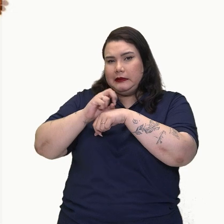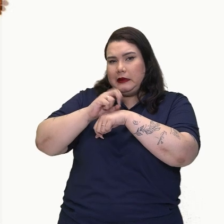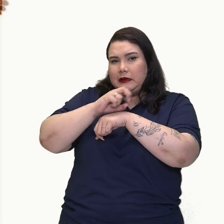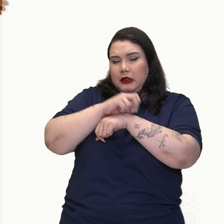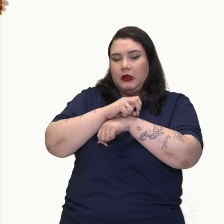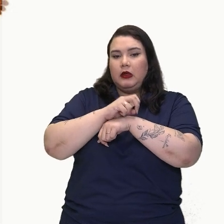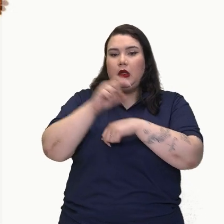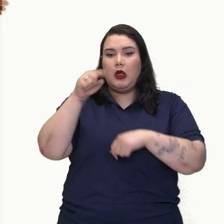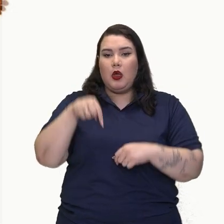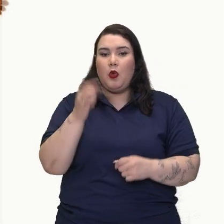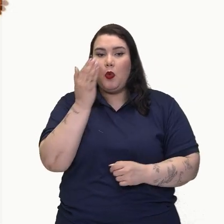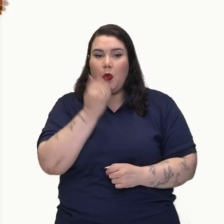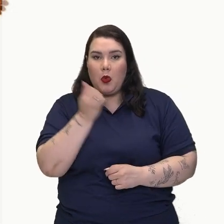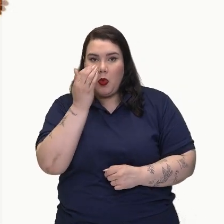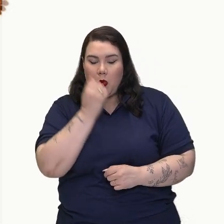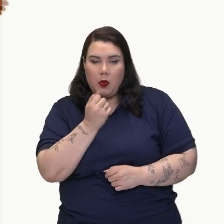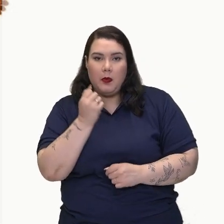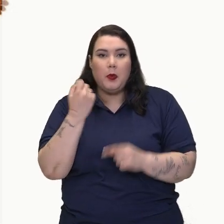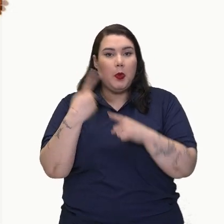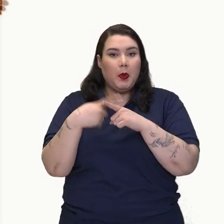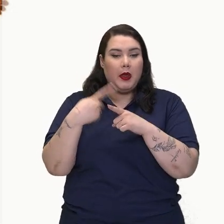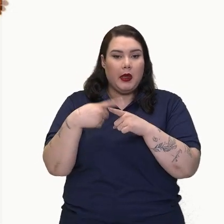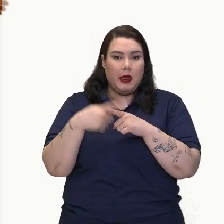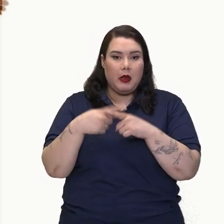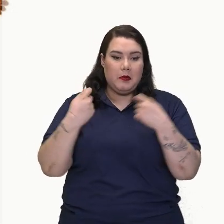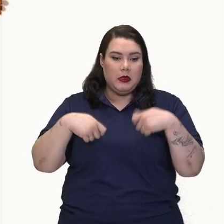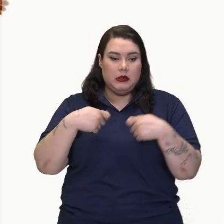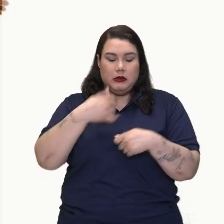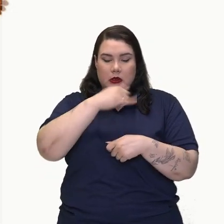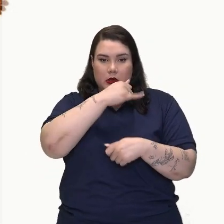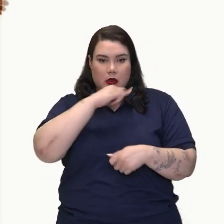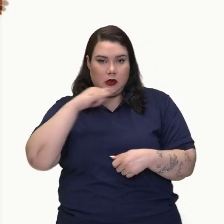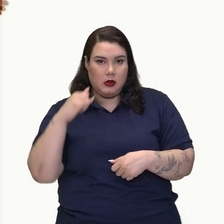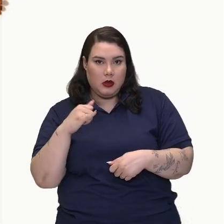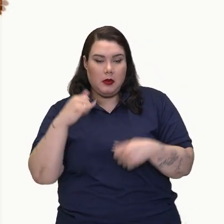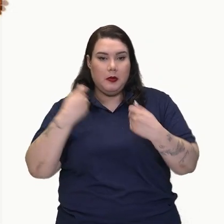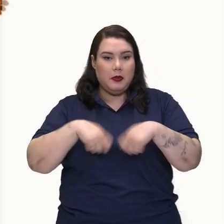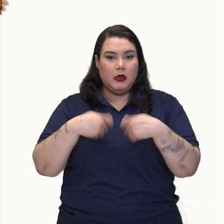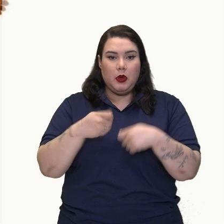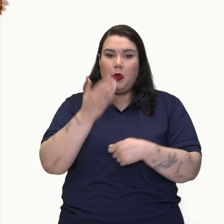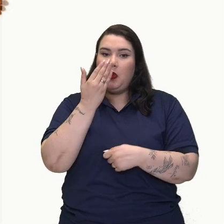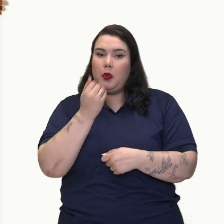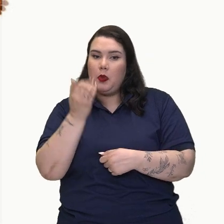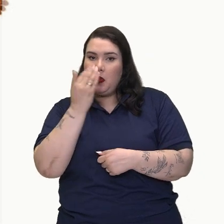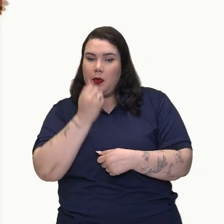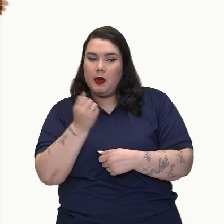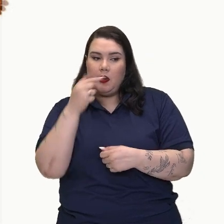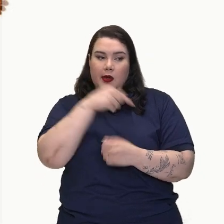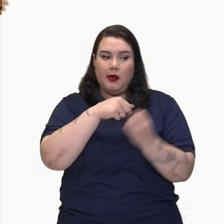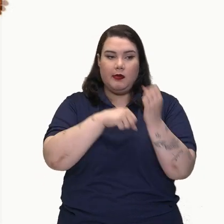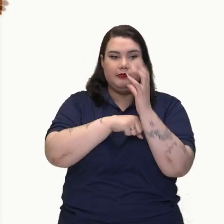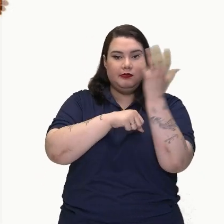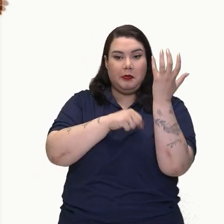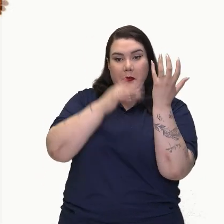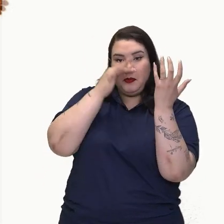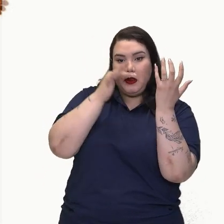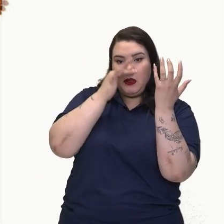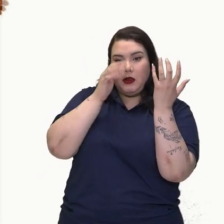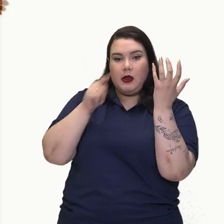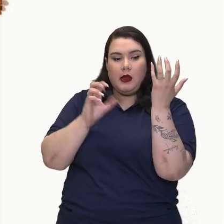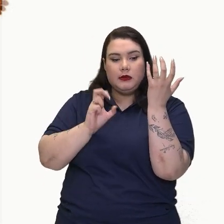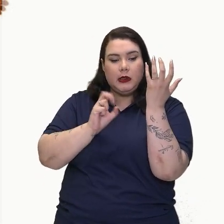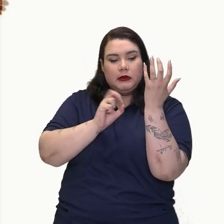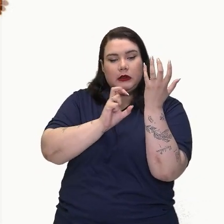Um consumidor. Por quê? Para ele obter a sua energia, ele precisa consumir essa planta. Então, eu tenho aqui